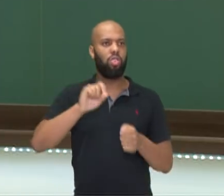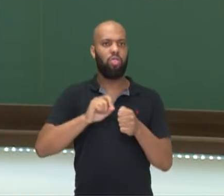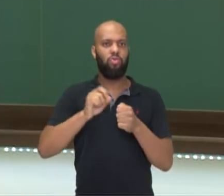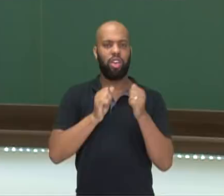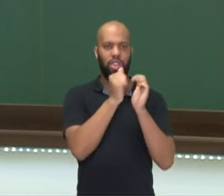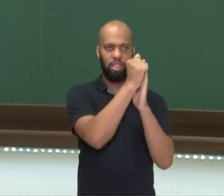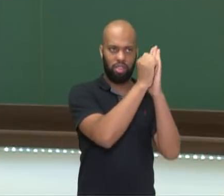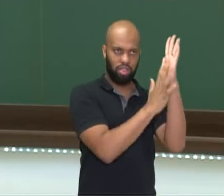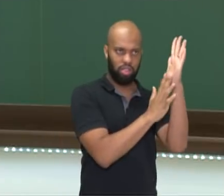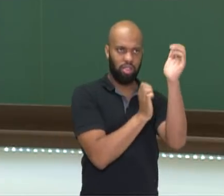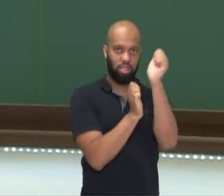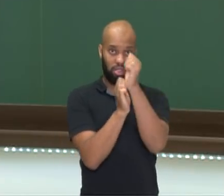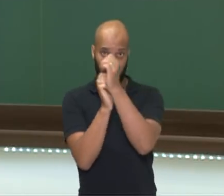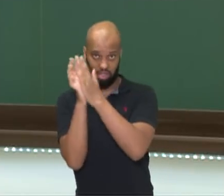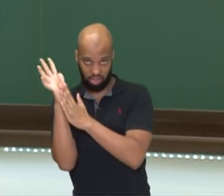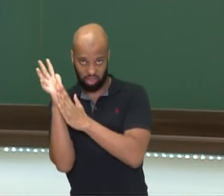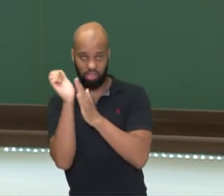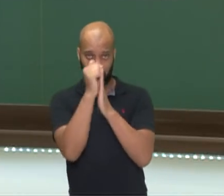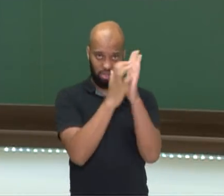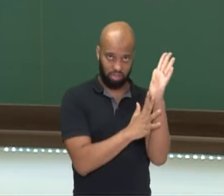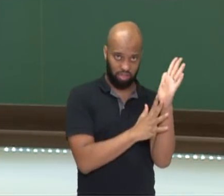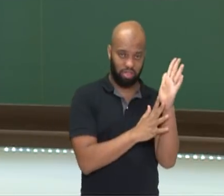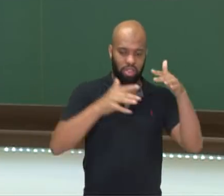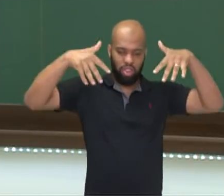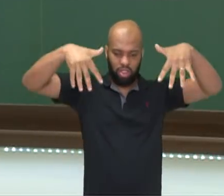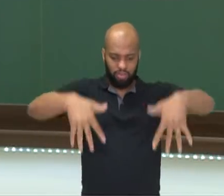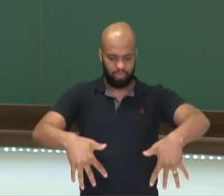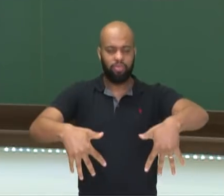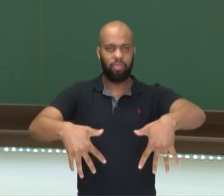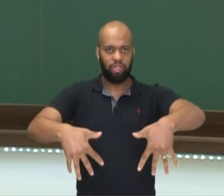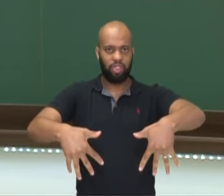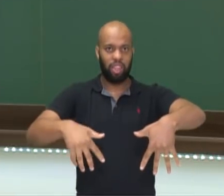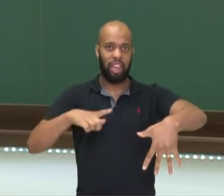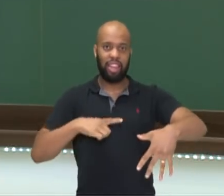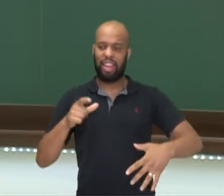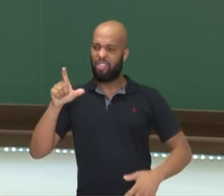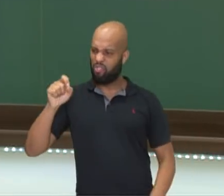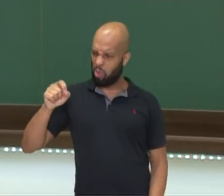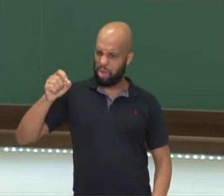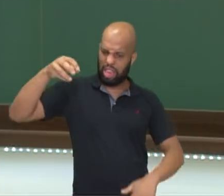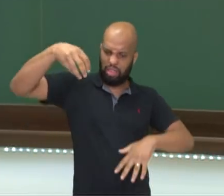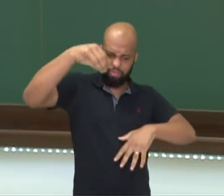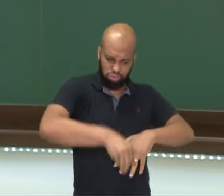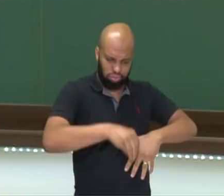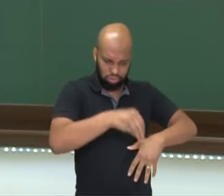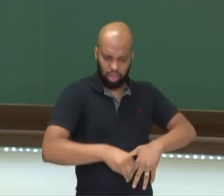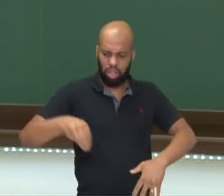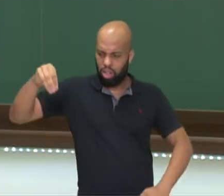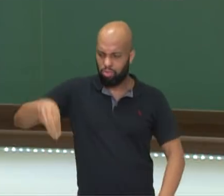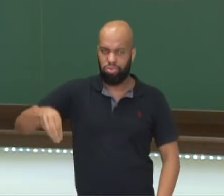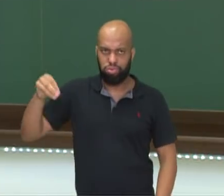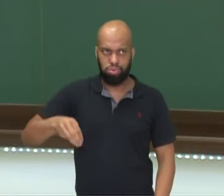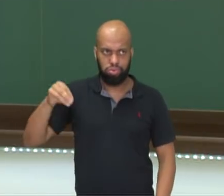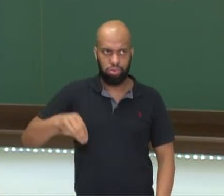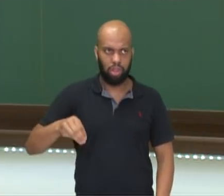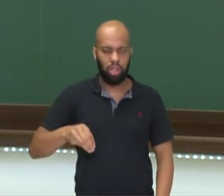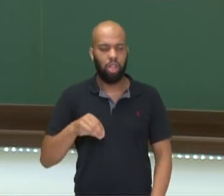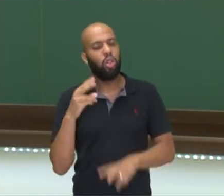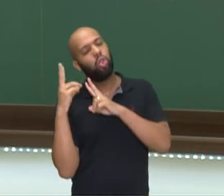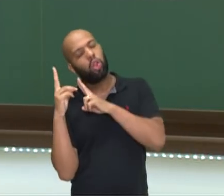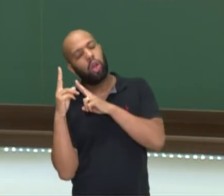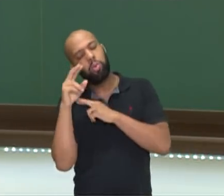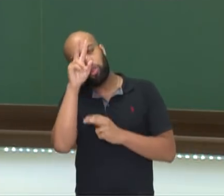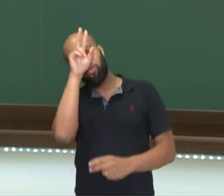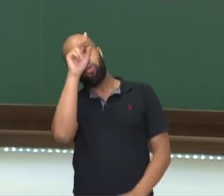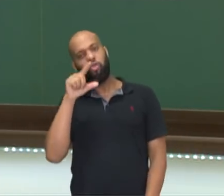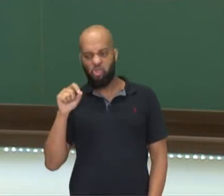luvas feitas com palha para colocar as mãos dentro, enchem de formigas, elas ficam a princípio meio que adormecidas ali dentro, e